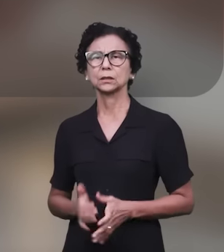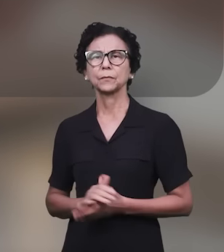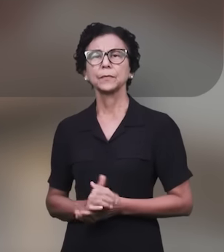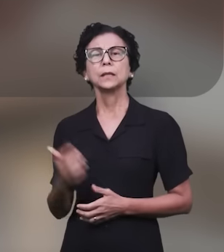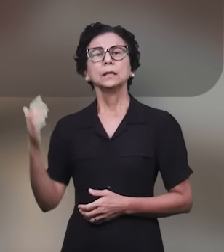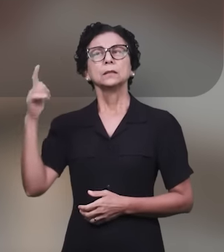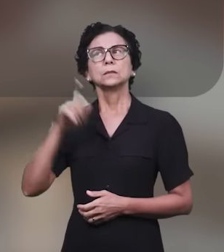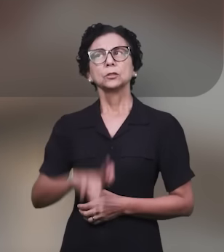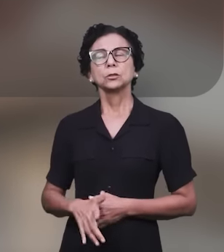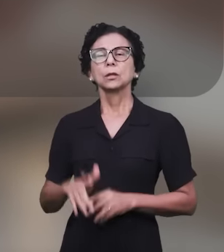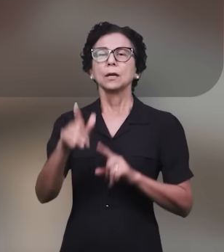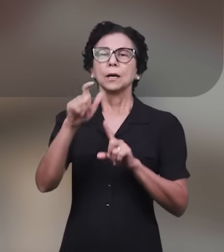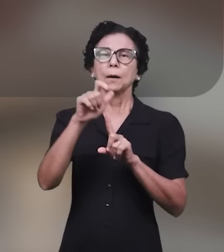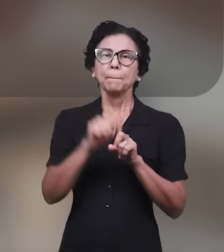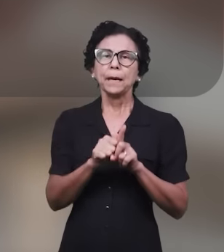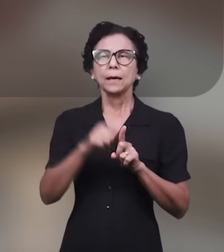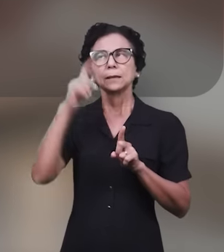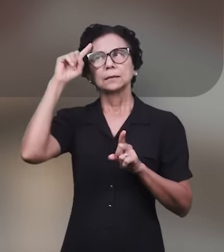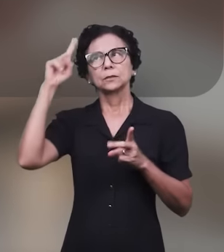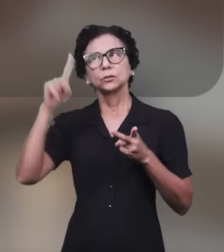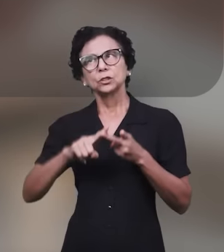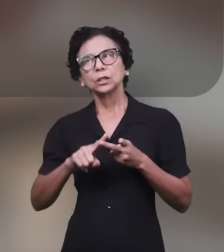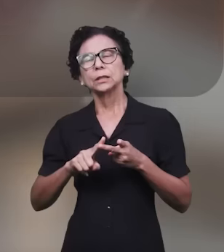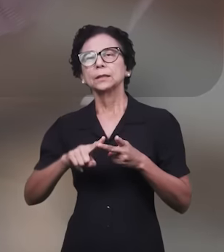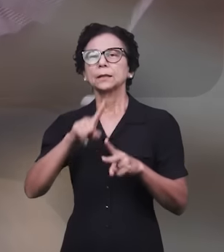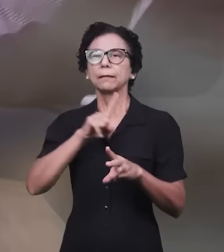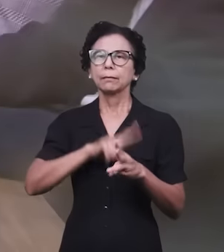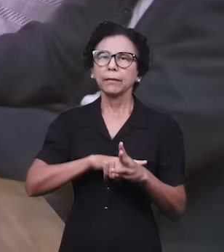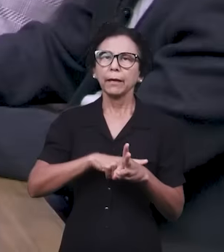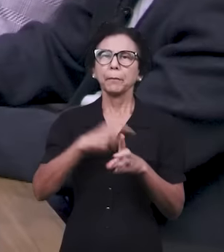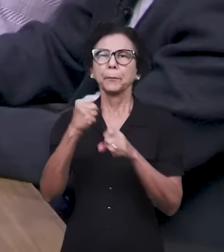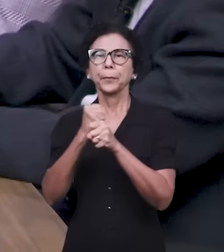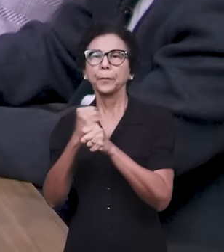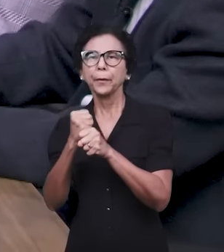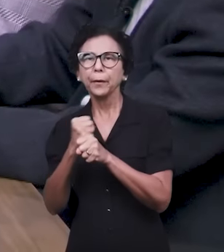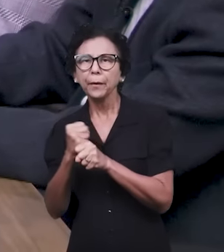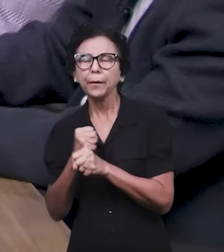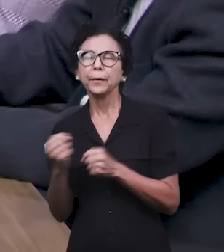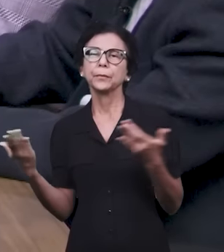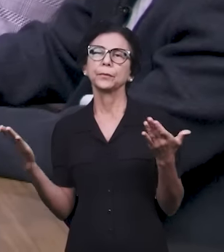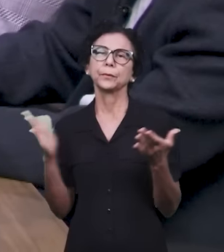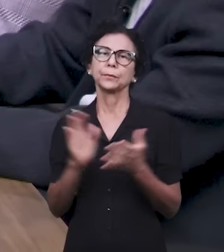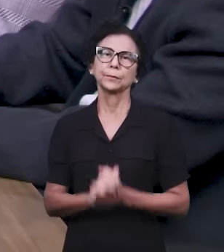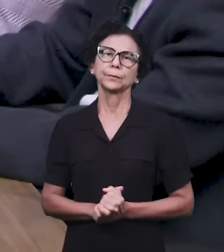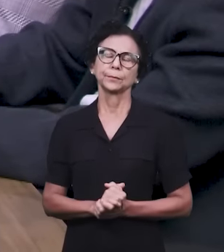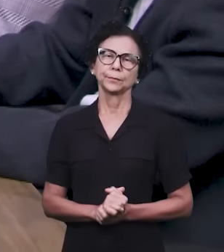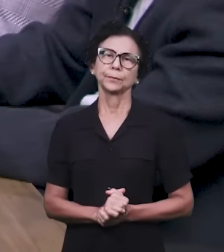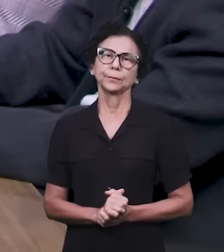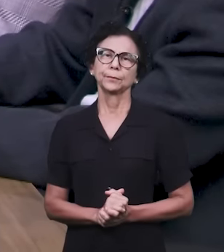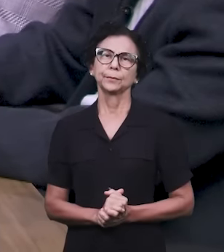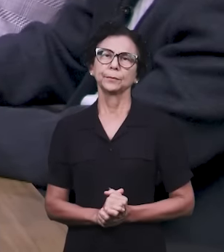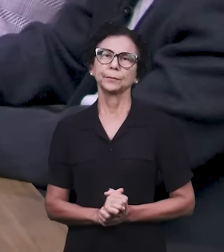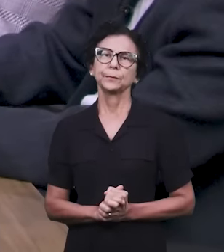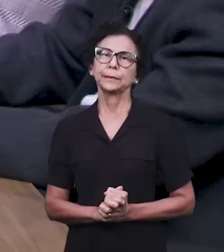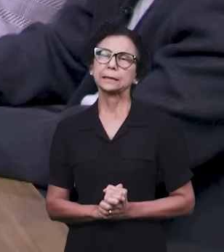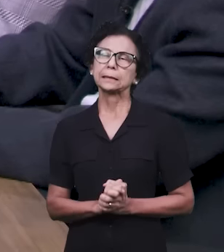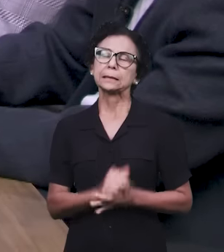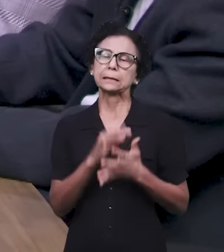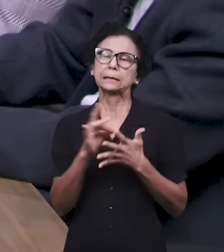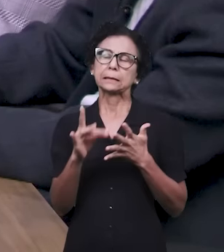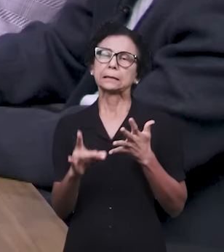dias, meses, tempos e anos. Então, ele fala que é rudimento fraco, coisa de quem é fraco pensar que tem que guardar isso, né?